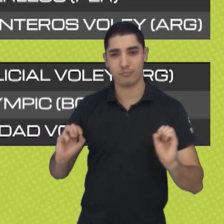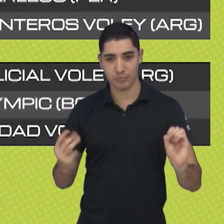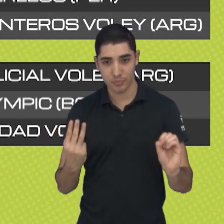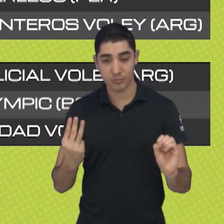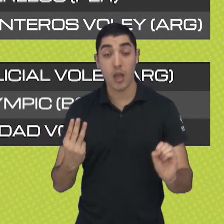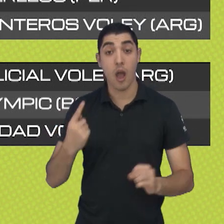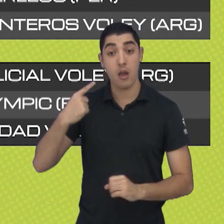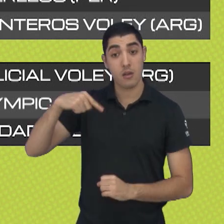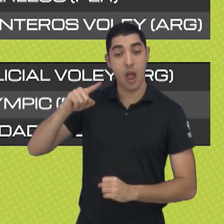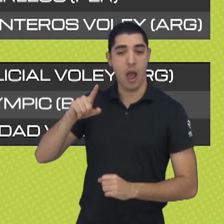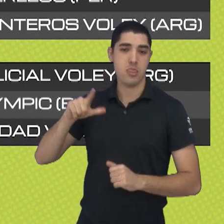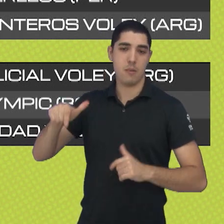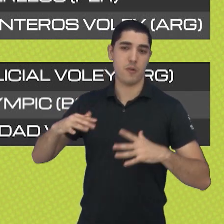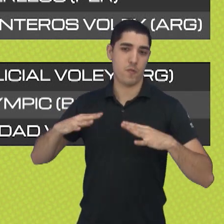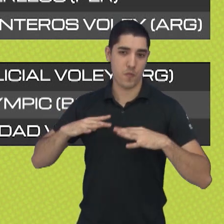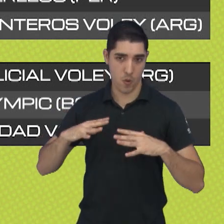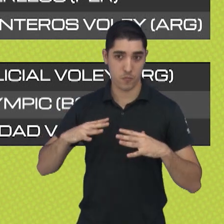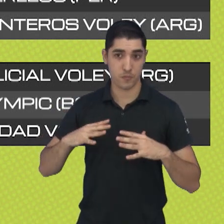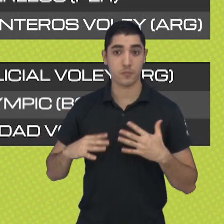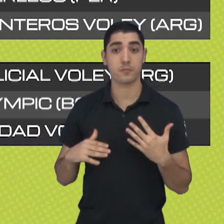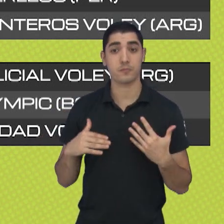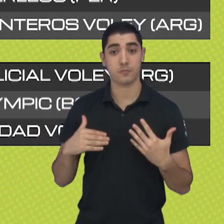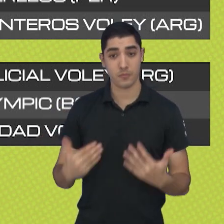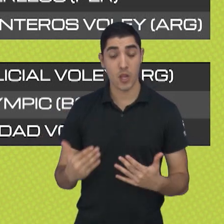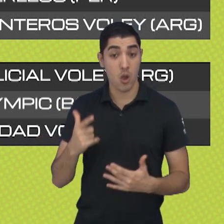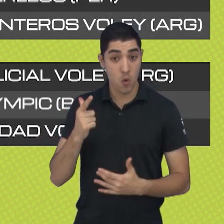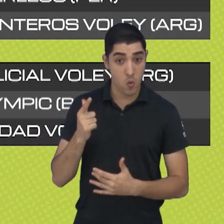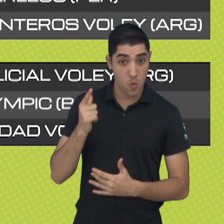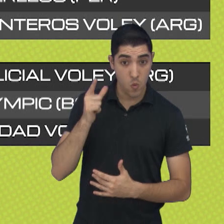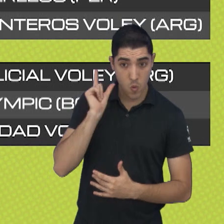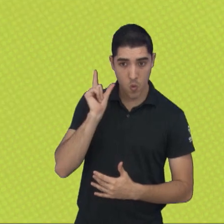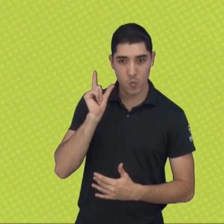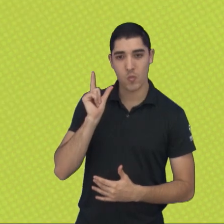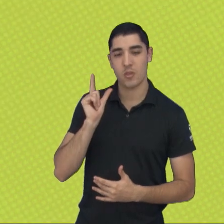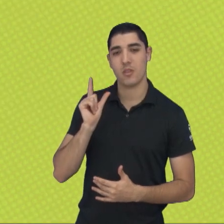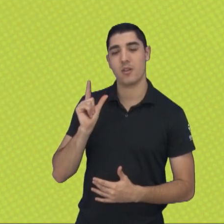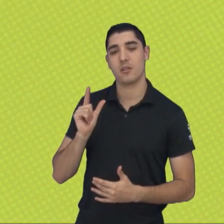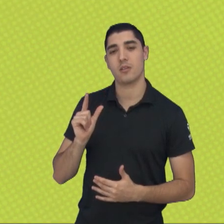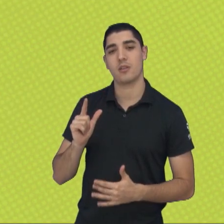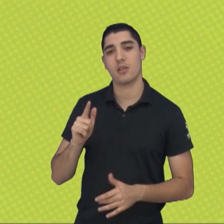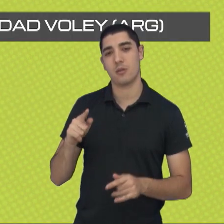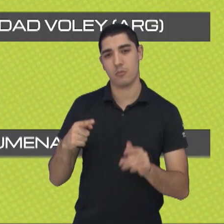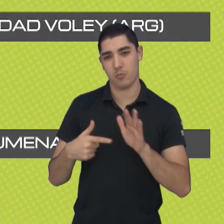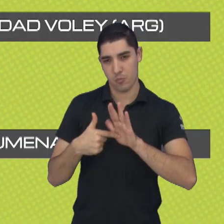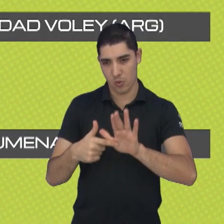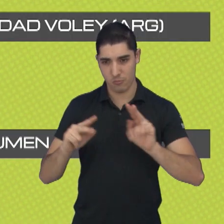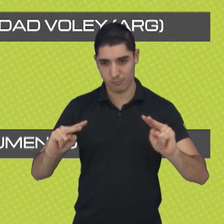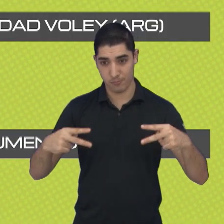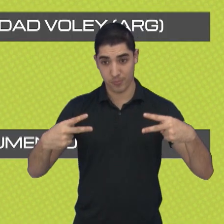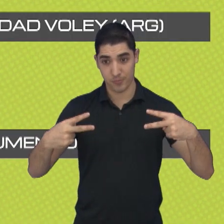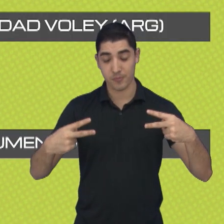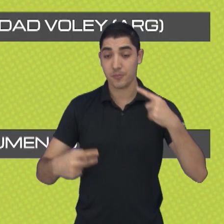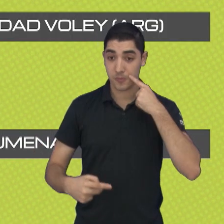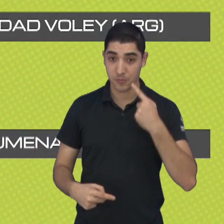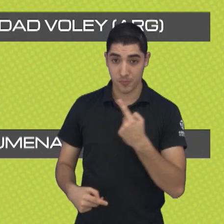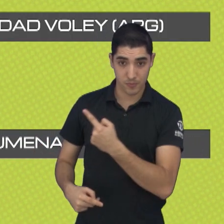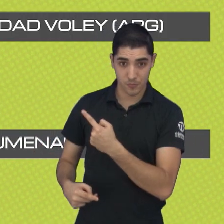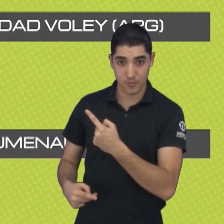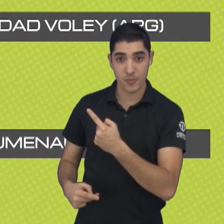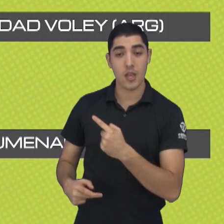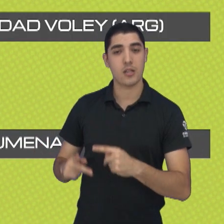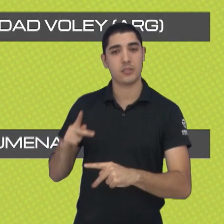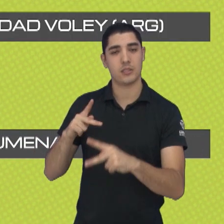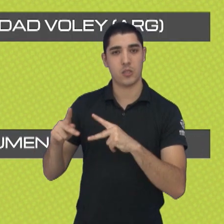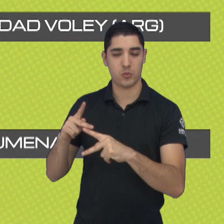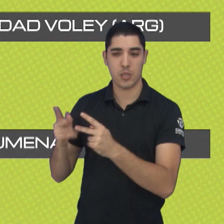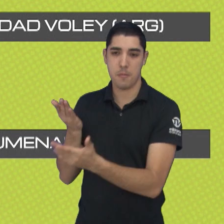na última rodada. Aí, semifinal que foi ontem, coloca aí, Piteco, por gentileza, os jogos das semifinais. Ontem, Farmacon de Vôlei São José